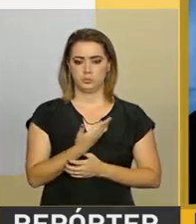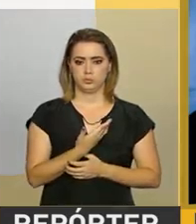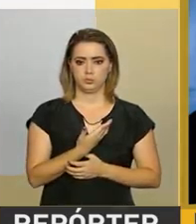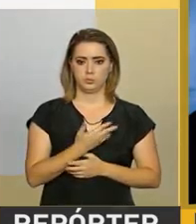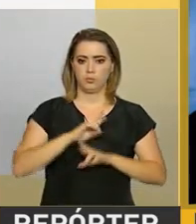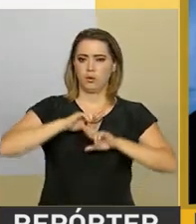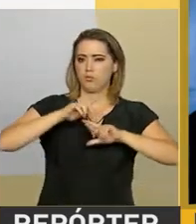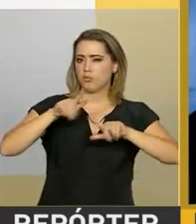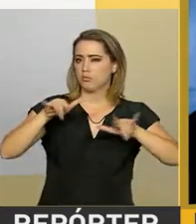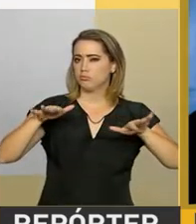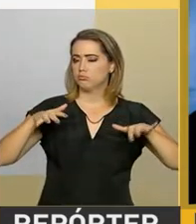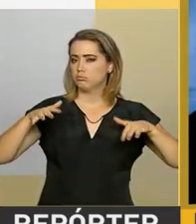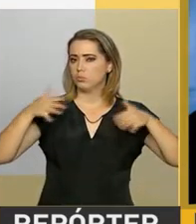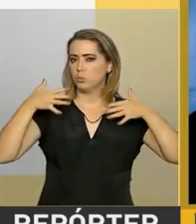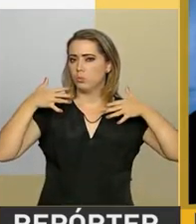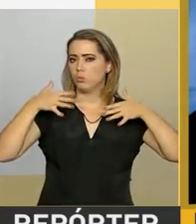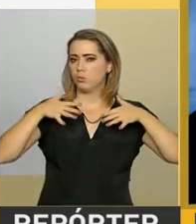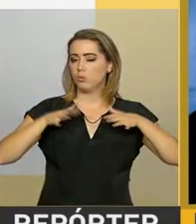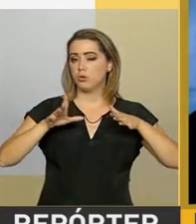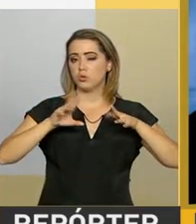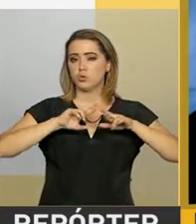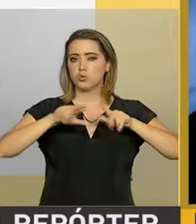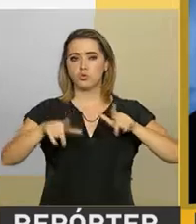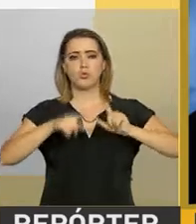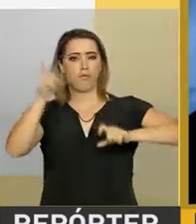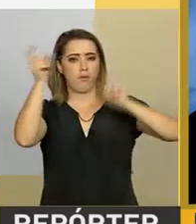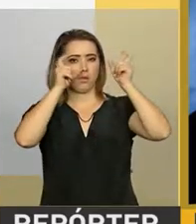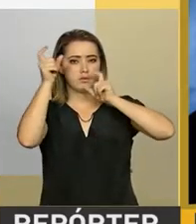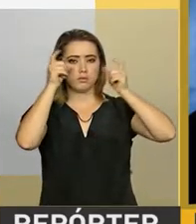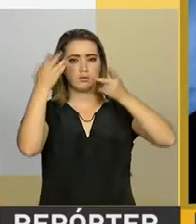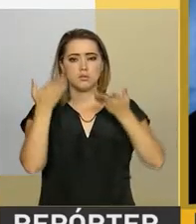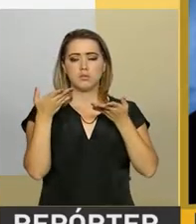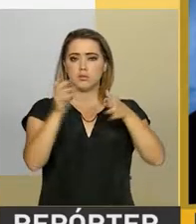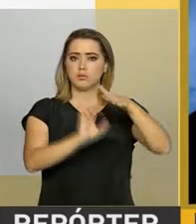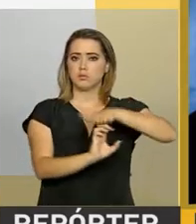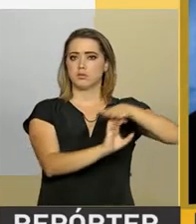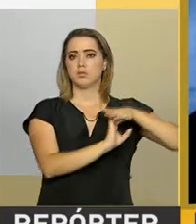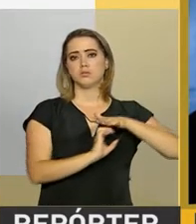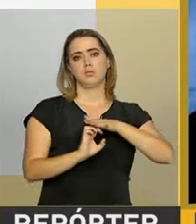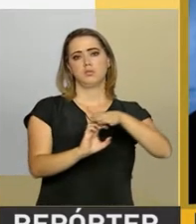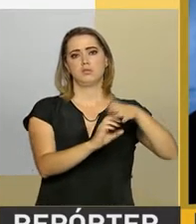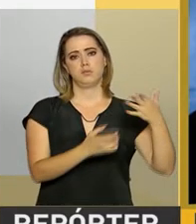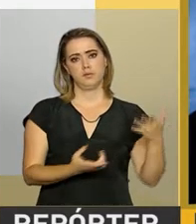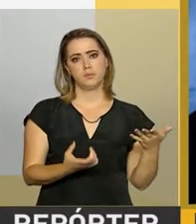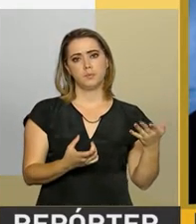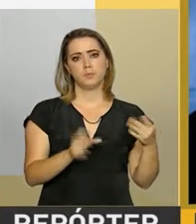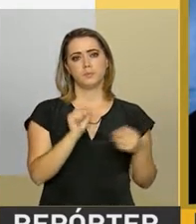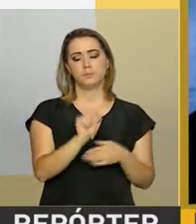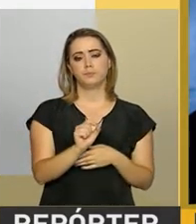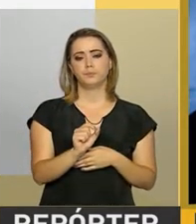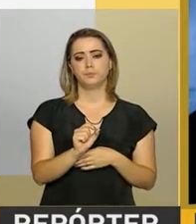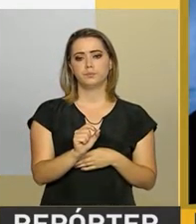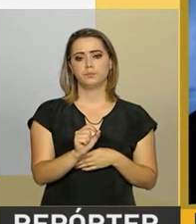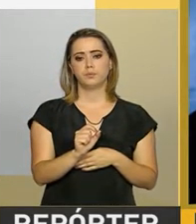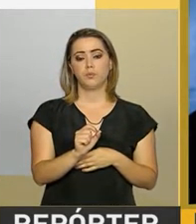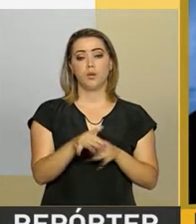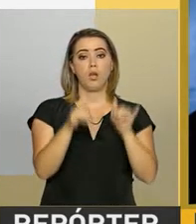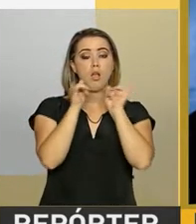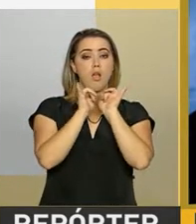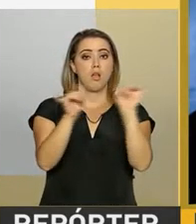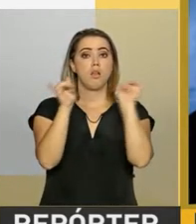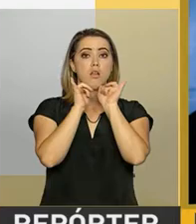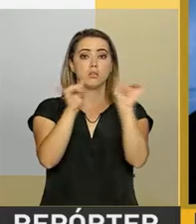manifestações frequentes de empresas e investidores que declararam